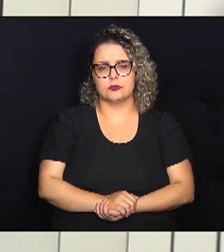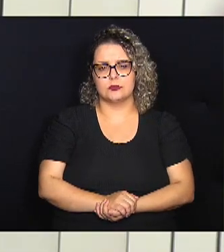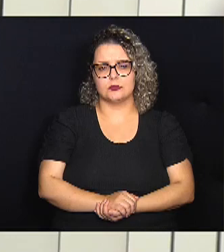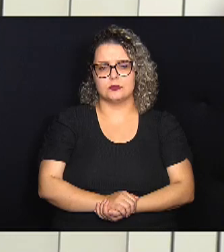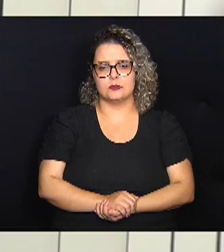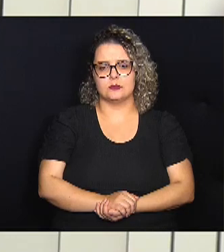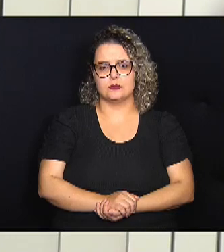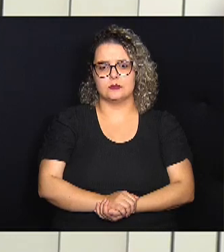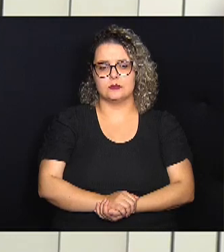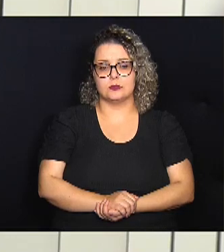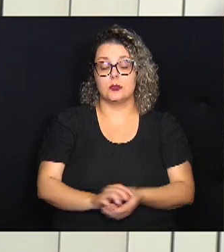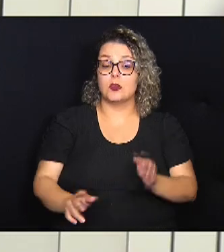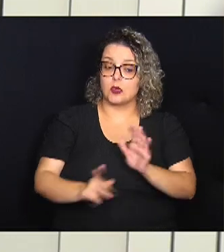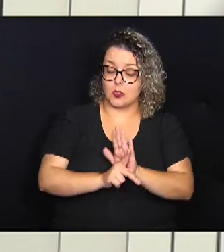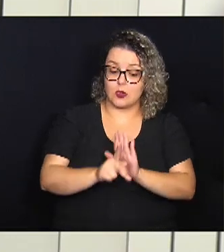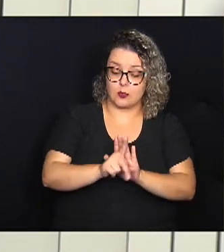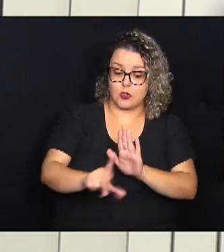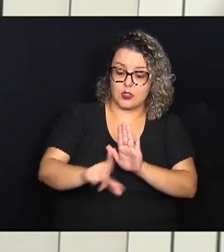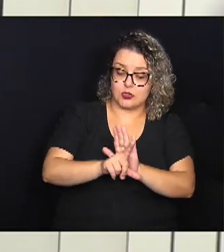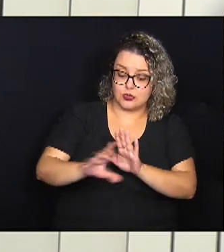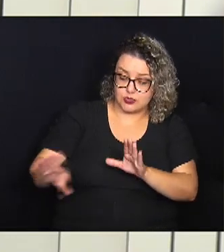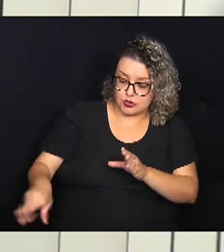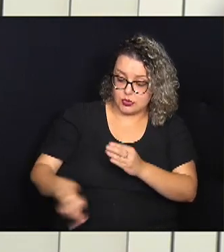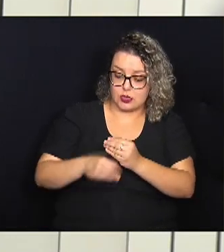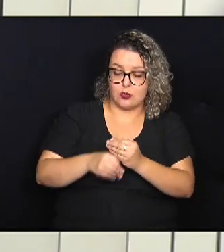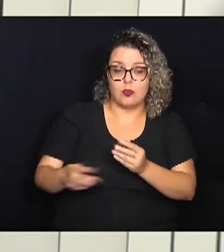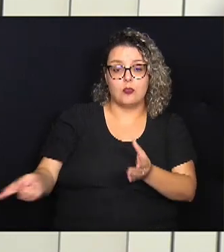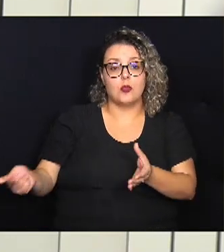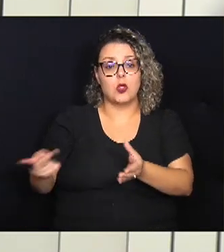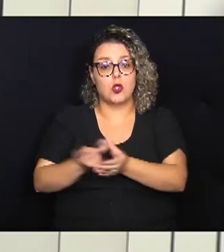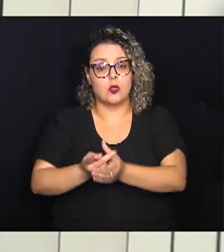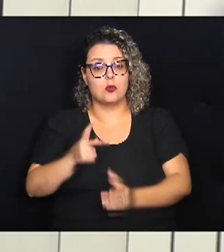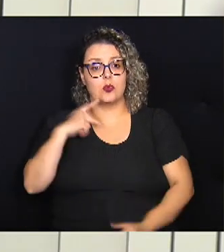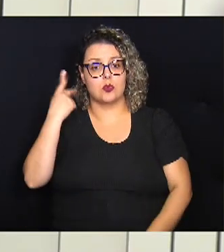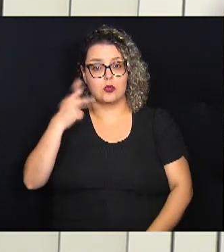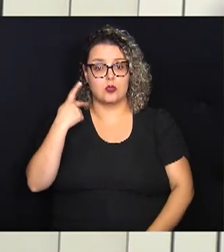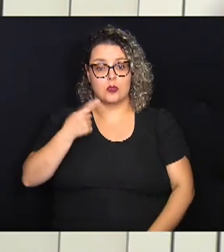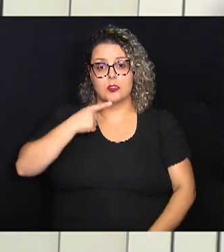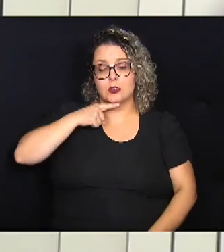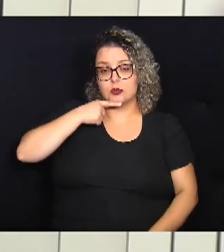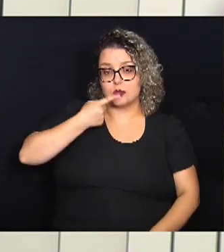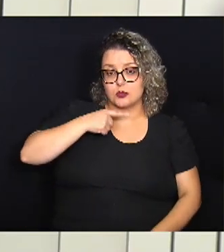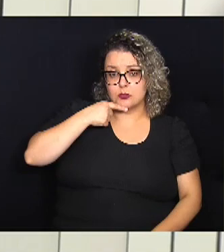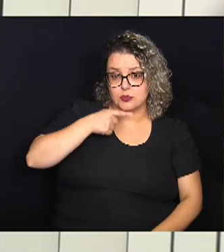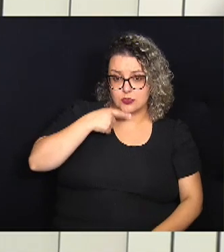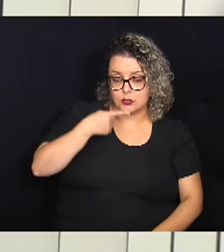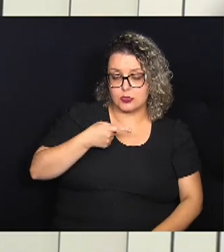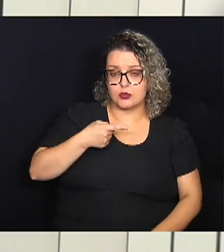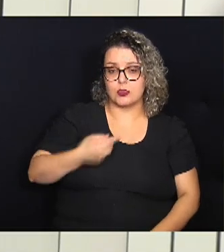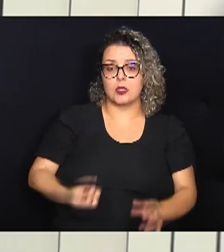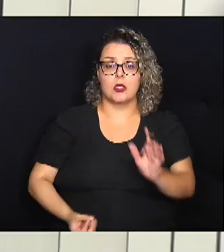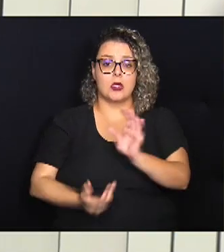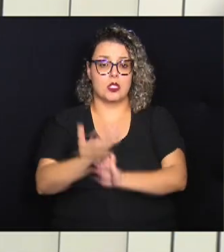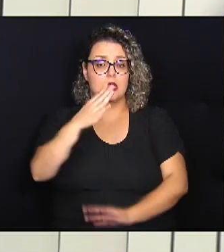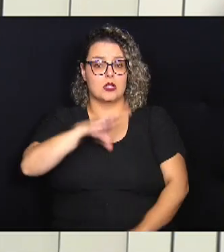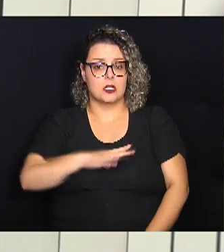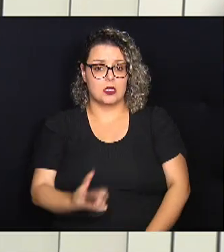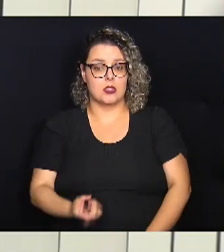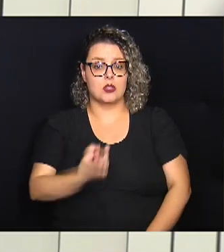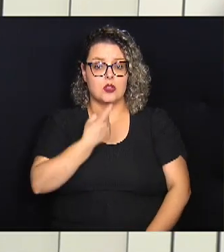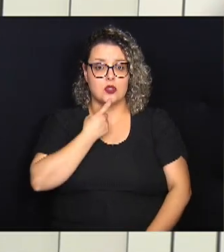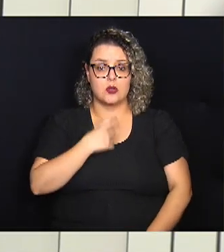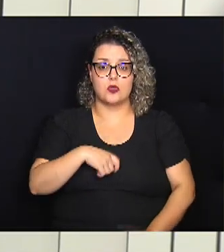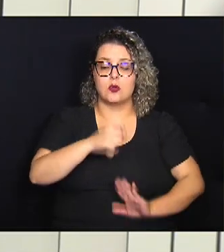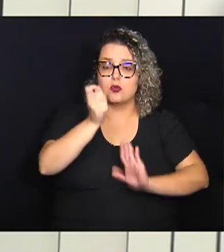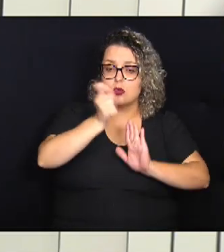E um projeto de lei complementar protocolado pelo vereador Eduardo Magoga institui em Campinas o registro